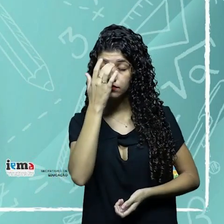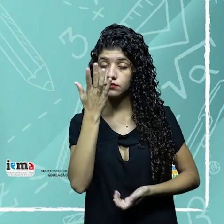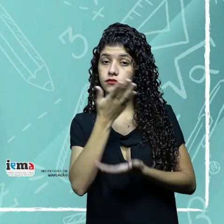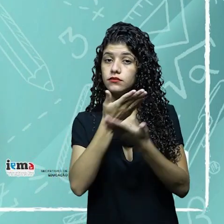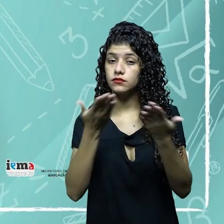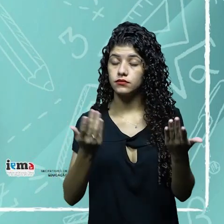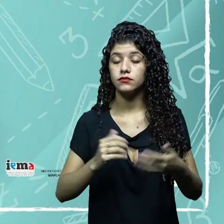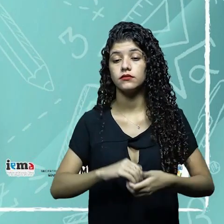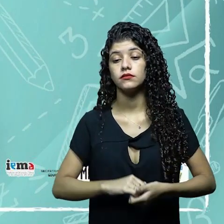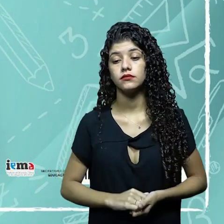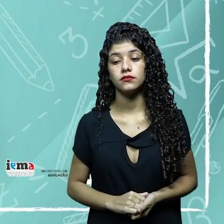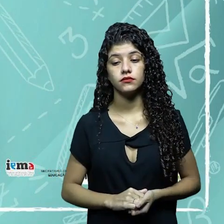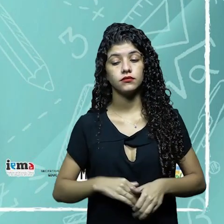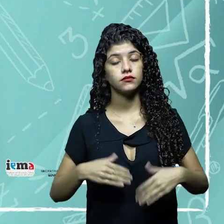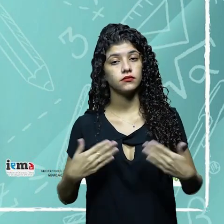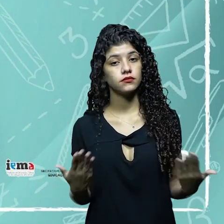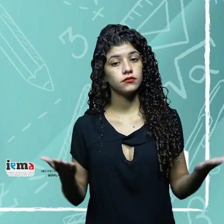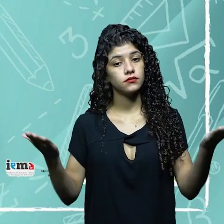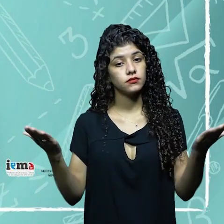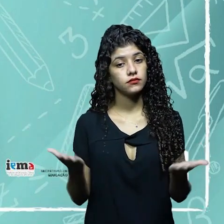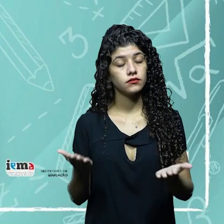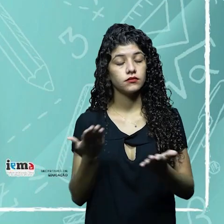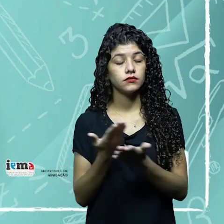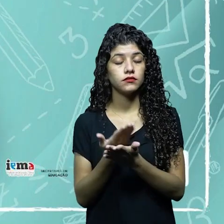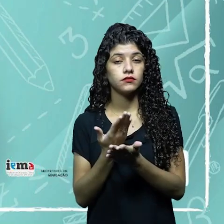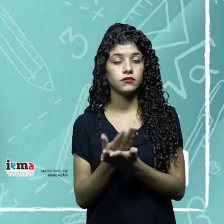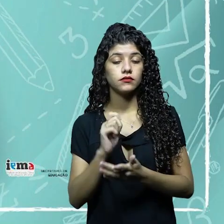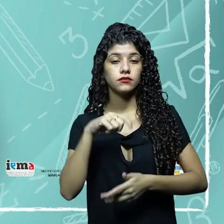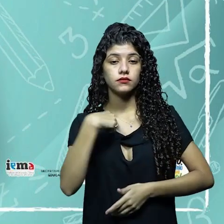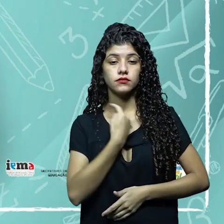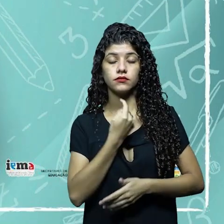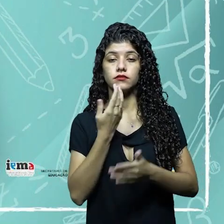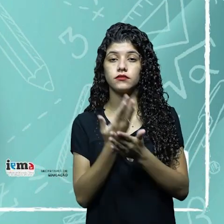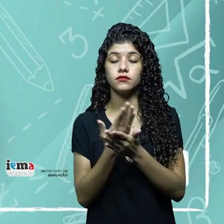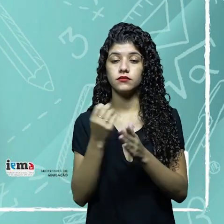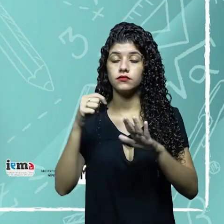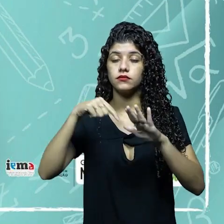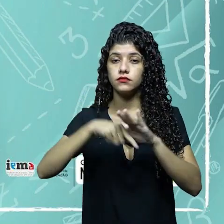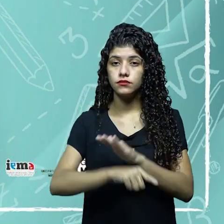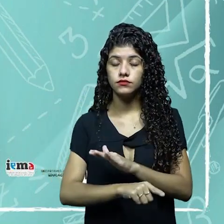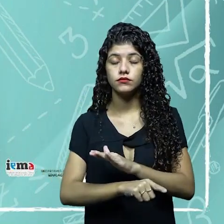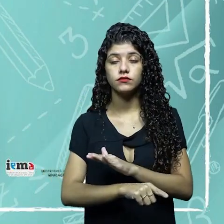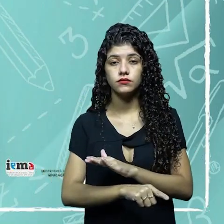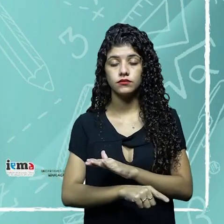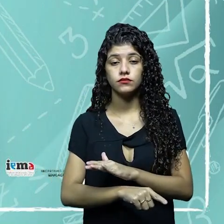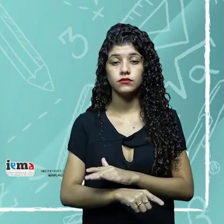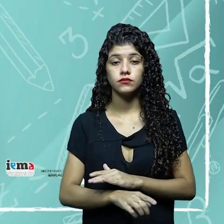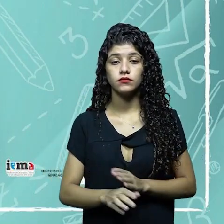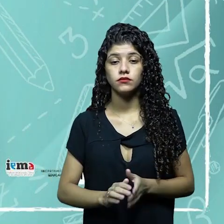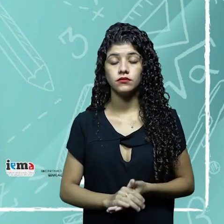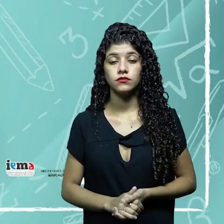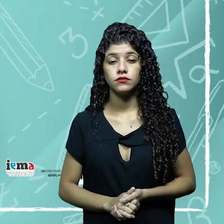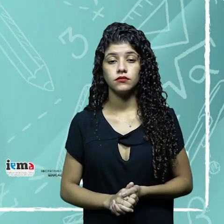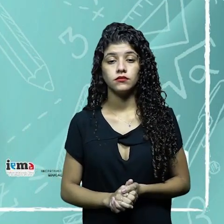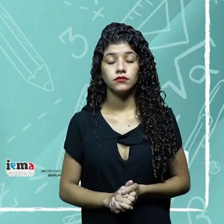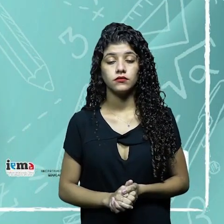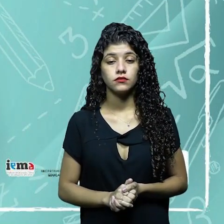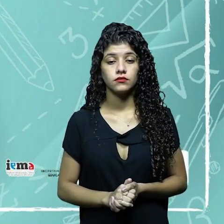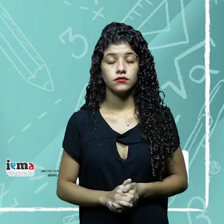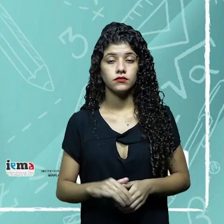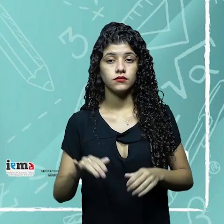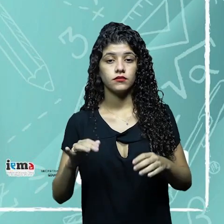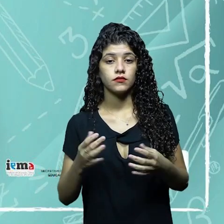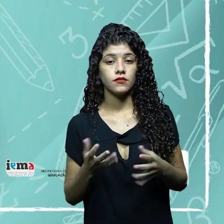nessa aula nós trabalhamos a questão, né, das teclas que vão te auxiliar também, que